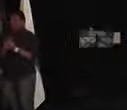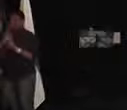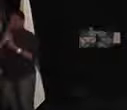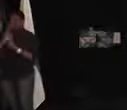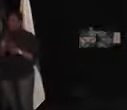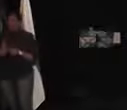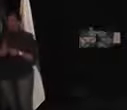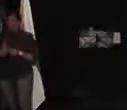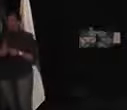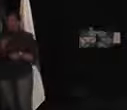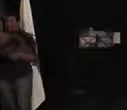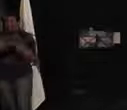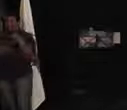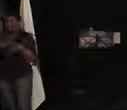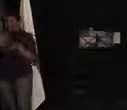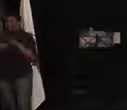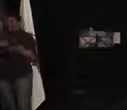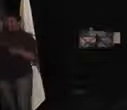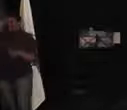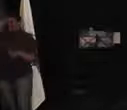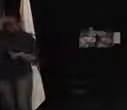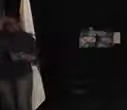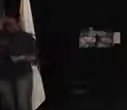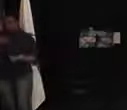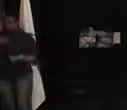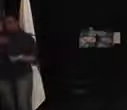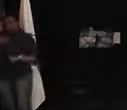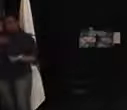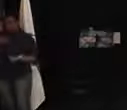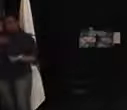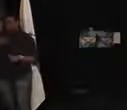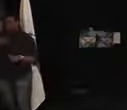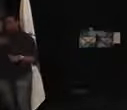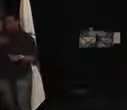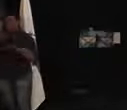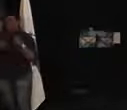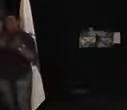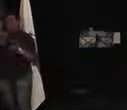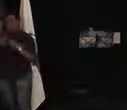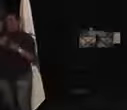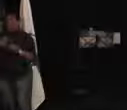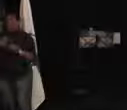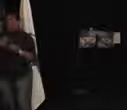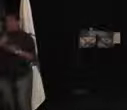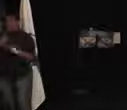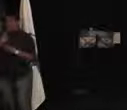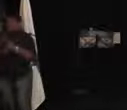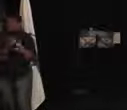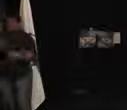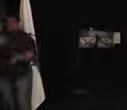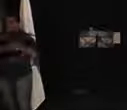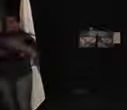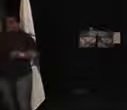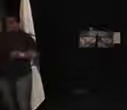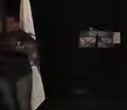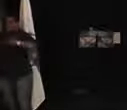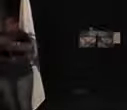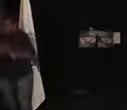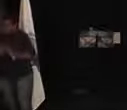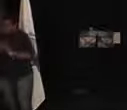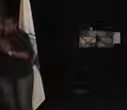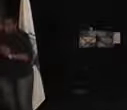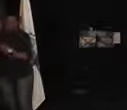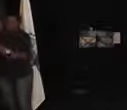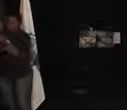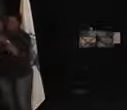essa hipoperfusão sanguínea. Então, aí é o frontal, é o nosso maestro executivo, ele está